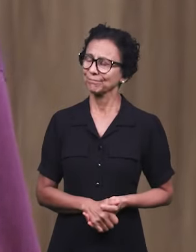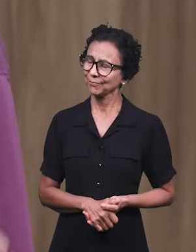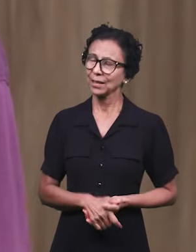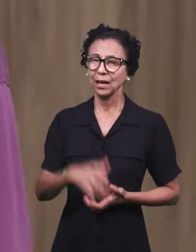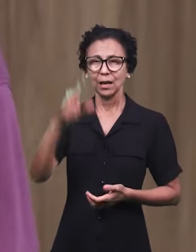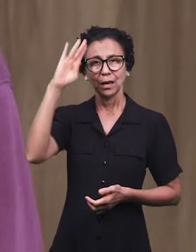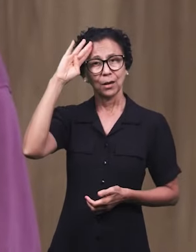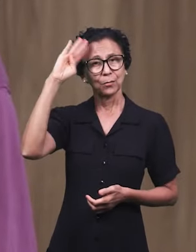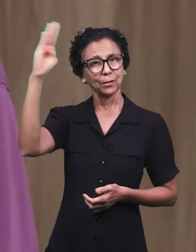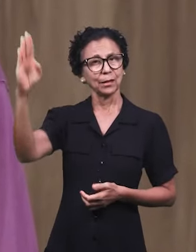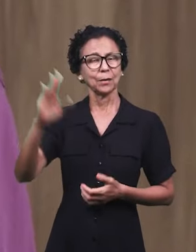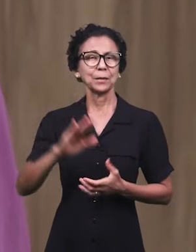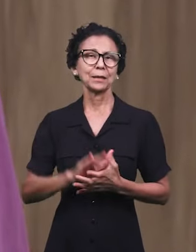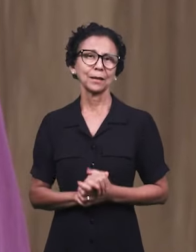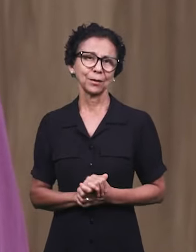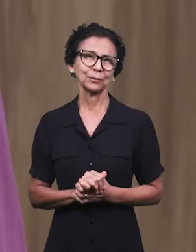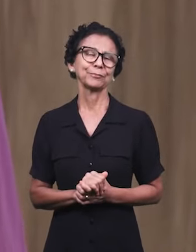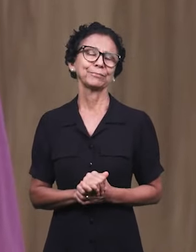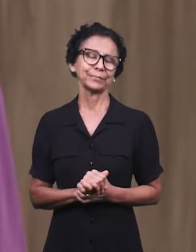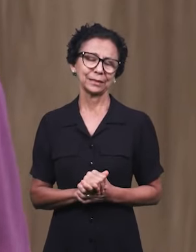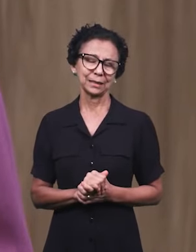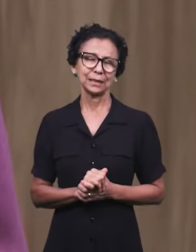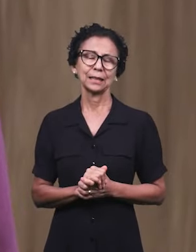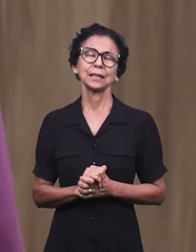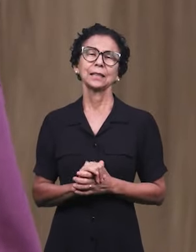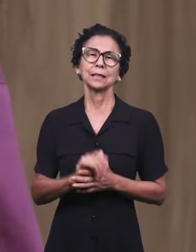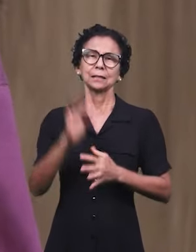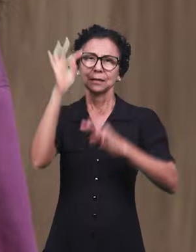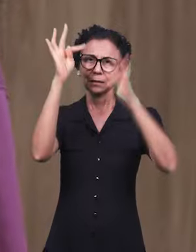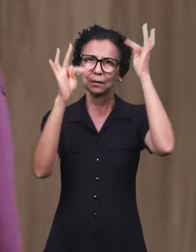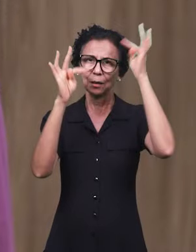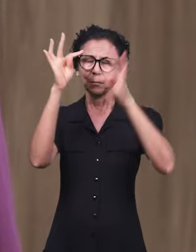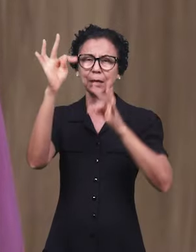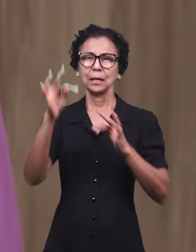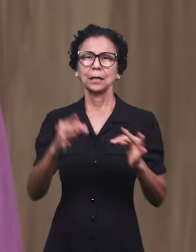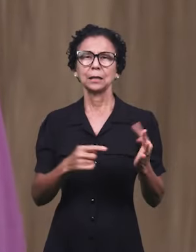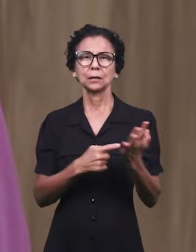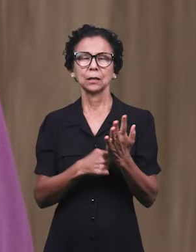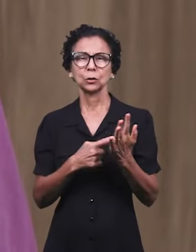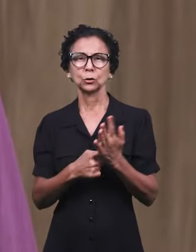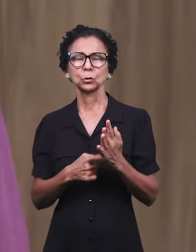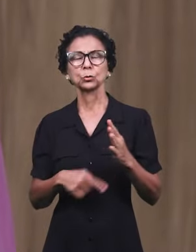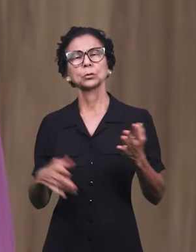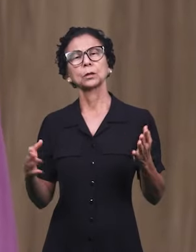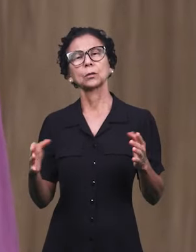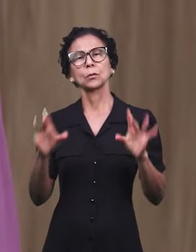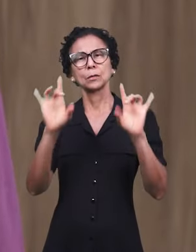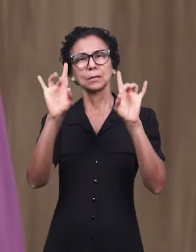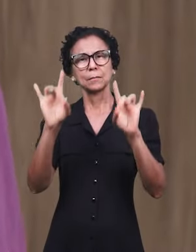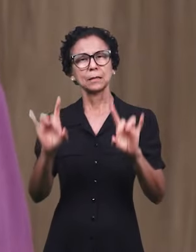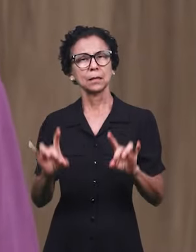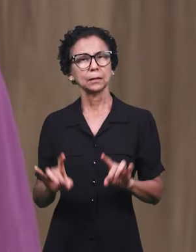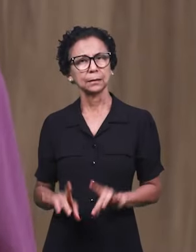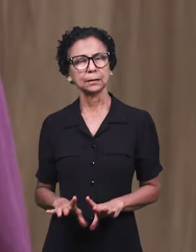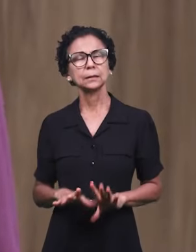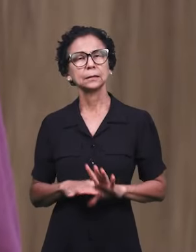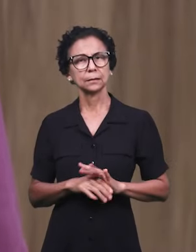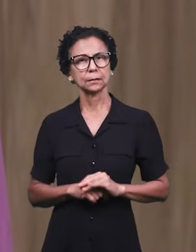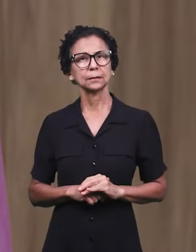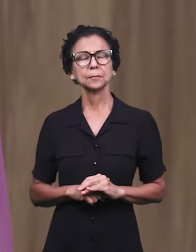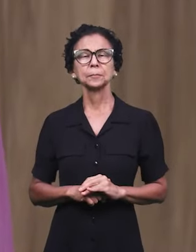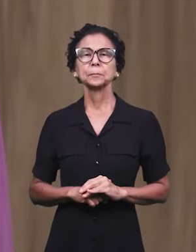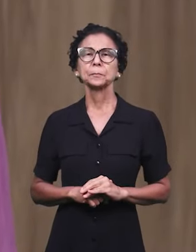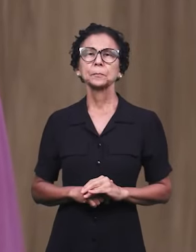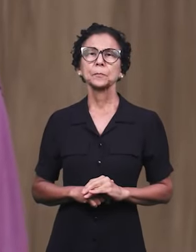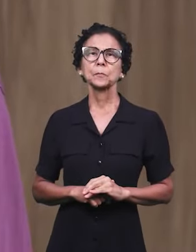O tratamento é a terapia, né? É procurar ajuda médica, né, com psiquiatra e a terapia. Então, né,